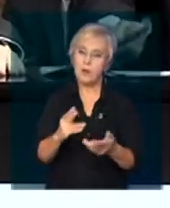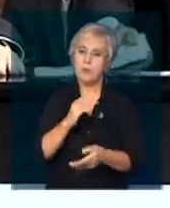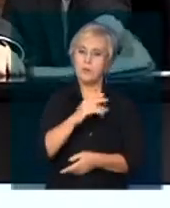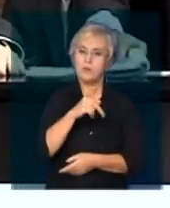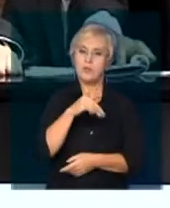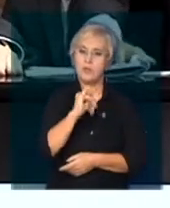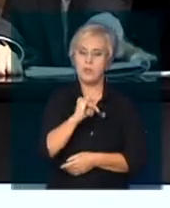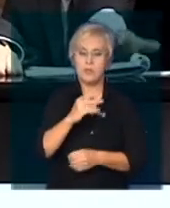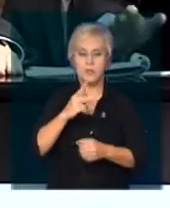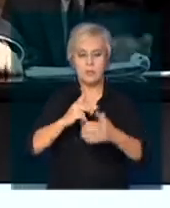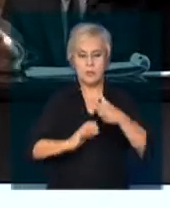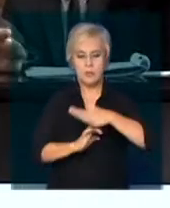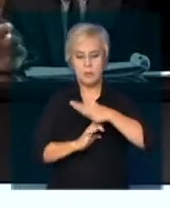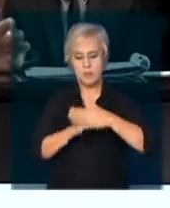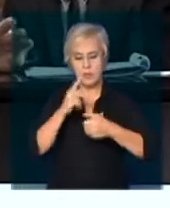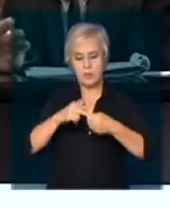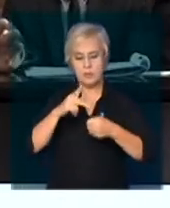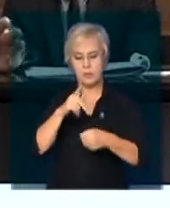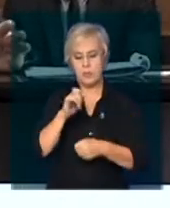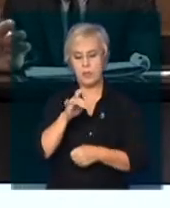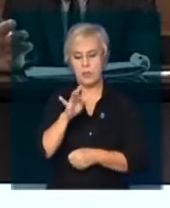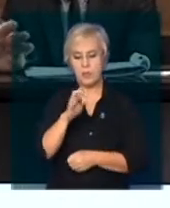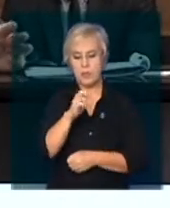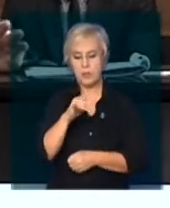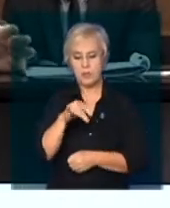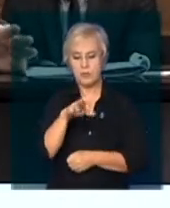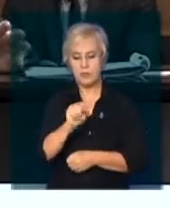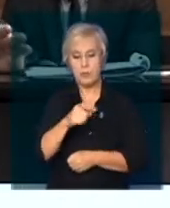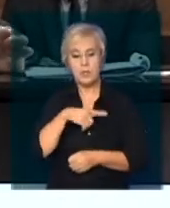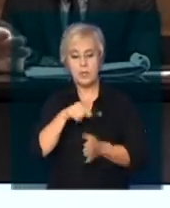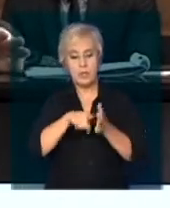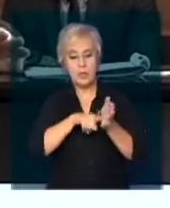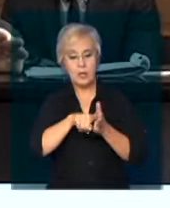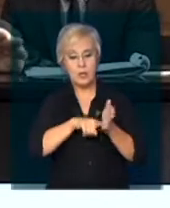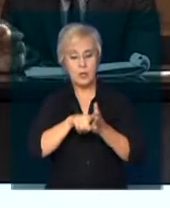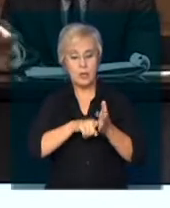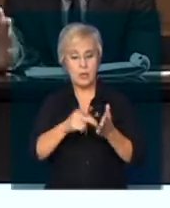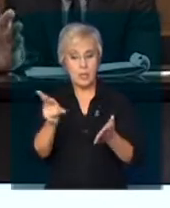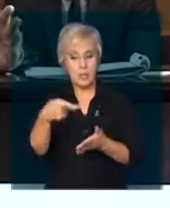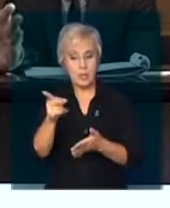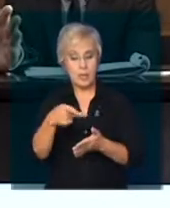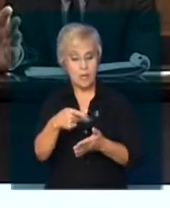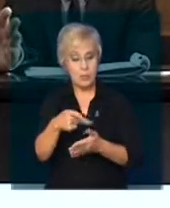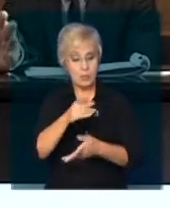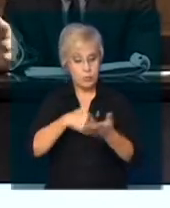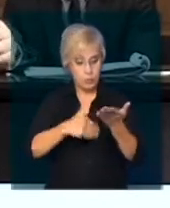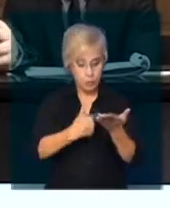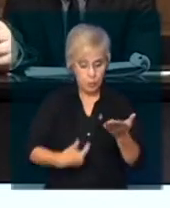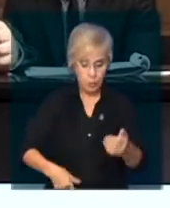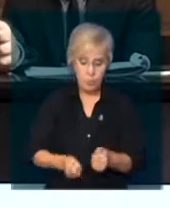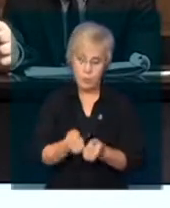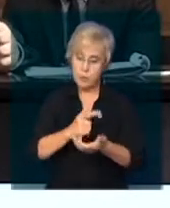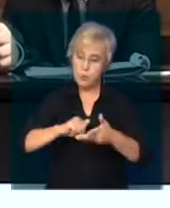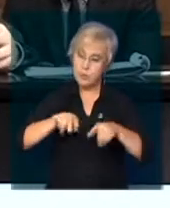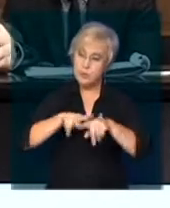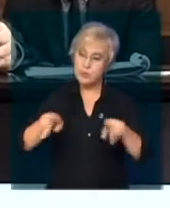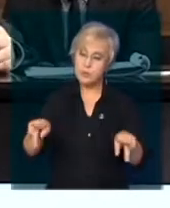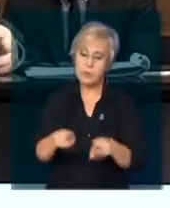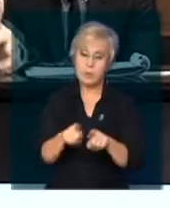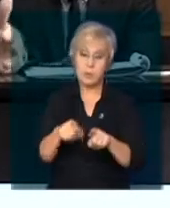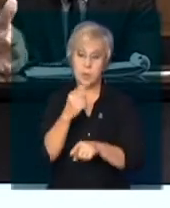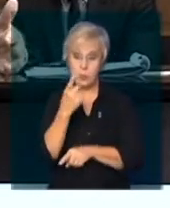que nós instalamos prontamente, que está investigando irregularidades públicas e notórias. Tem vários fatos determinados, e não um